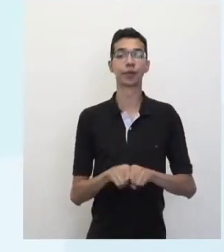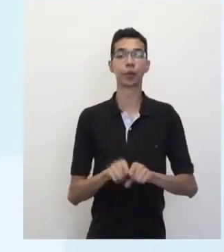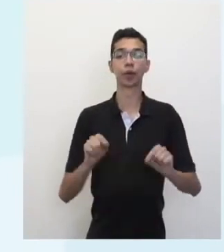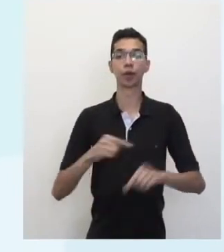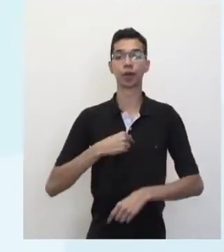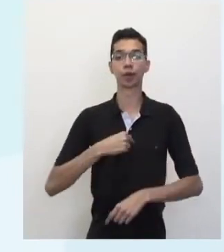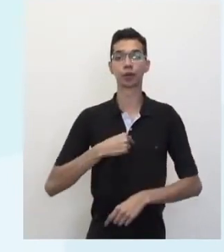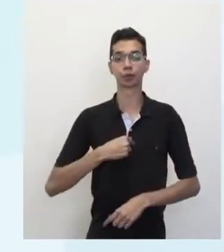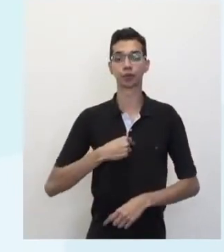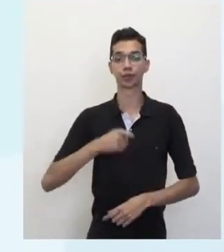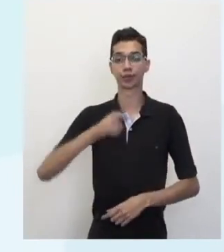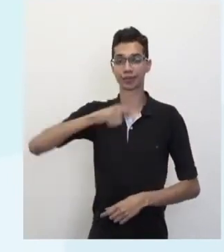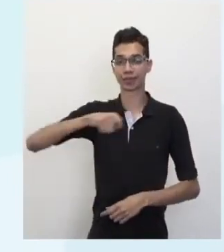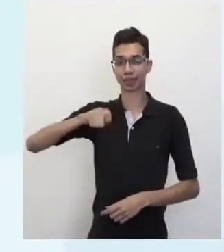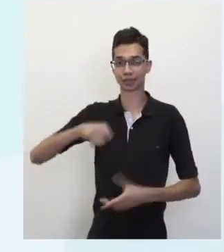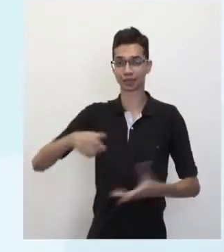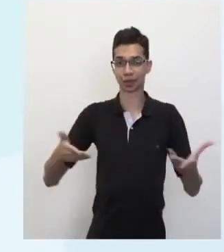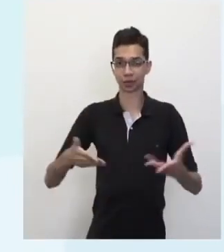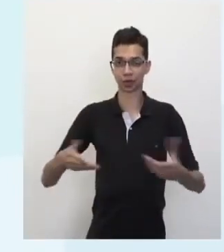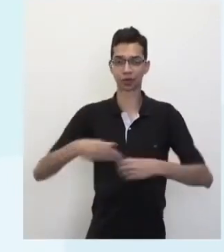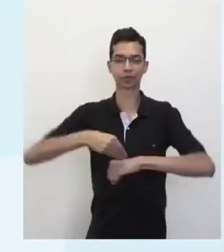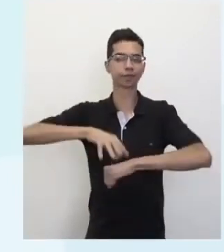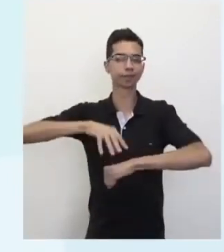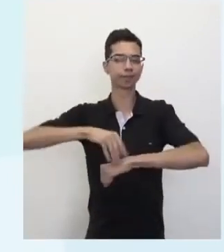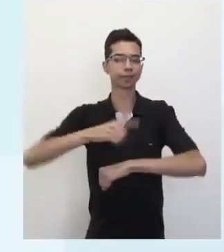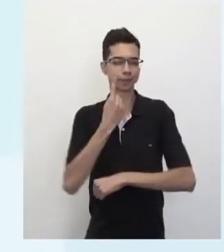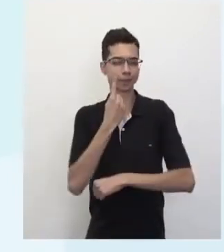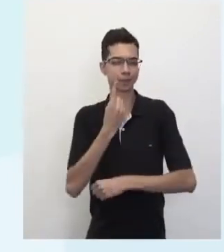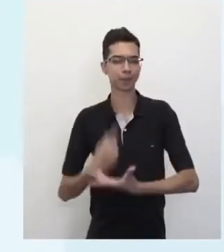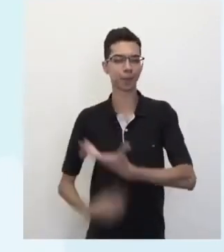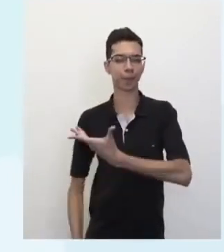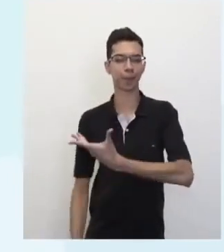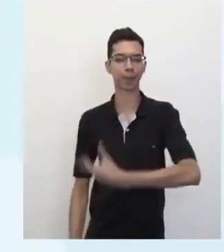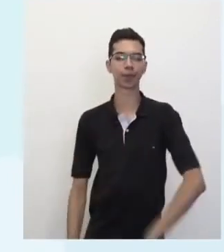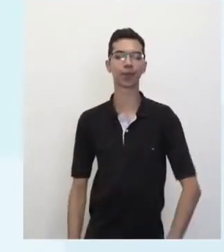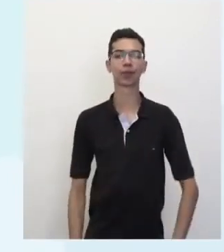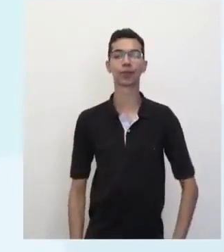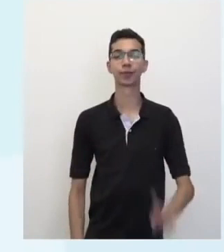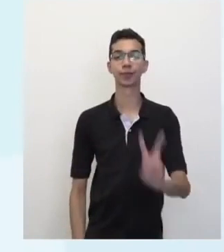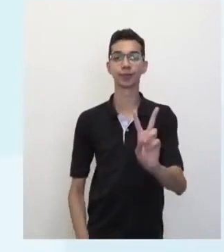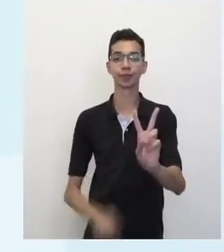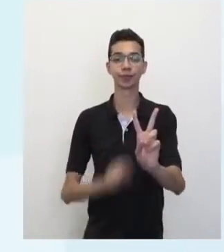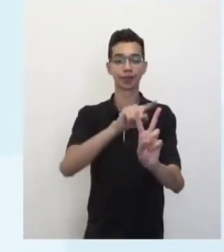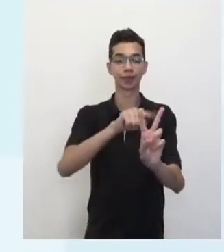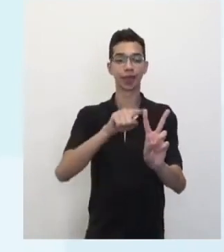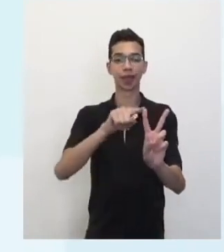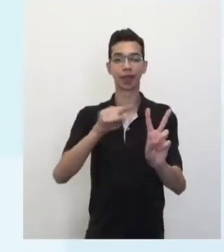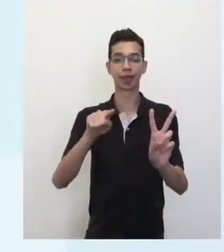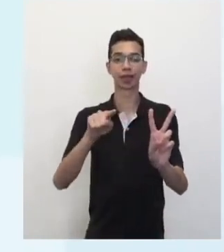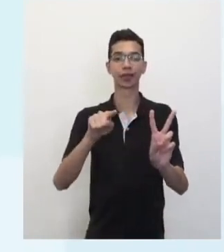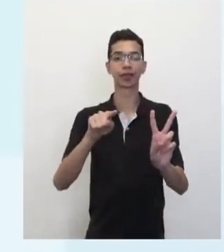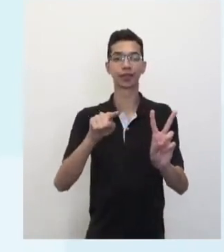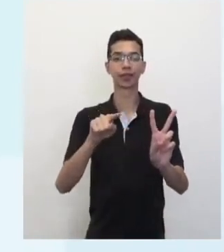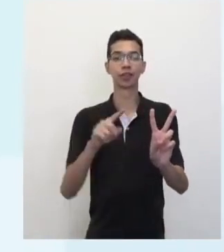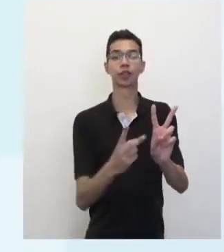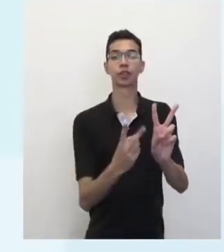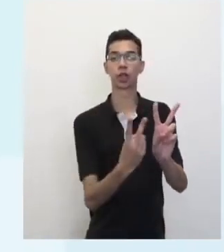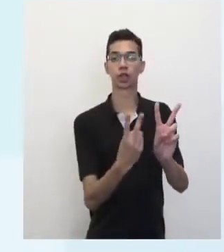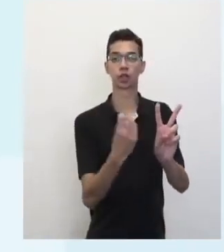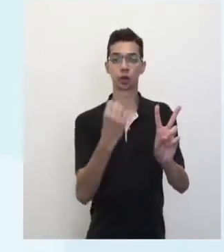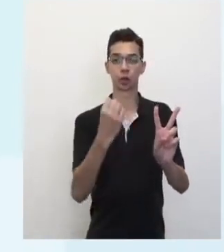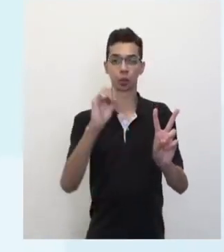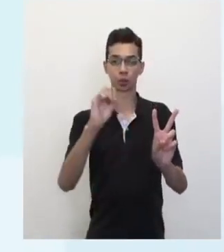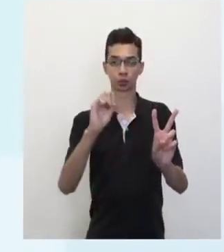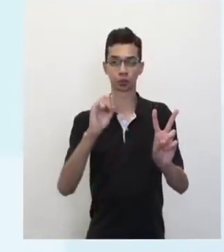aqui nesse próximo passo, tá? Escrever a raiz oitava de 2 a 8 é a mesma coisa de